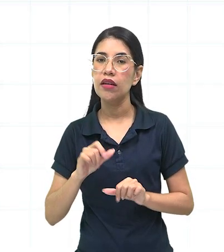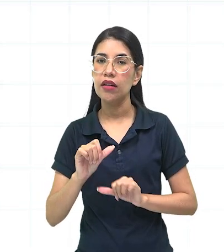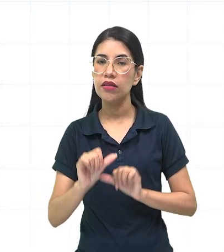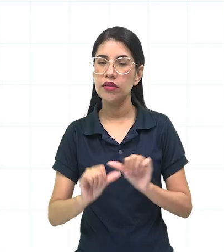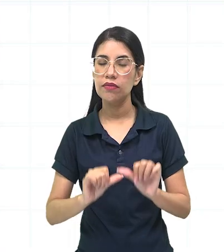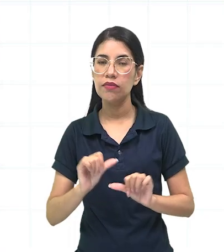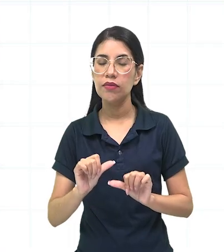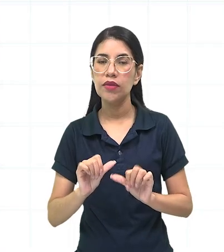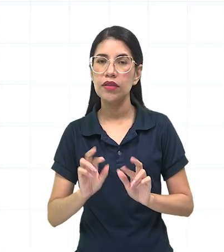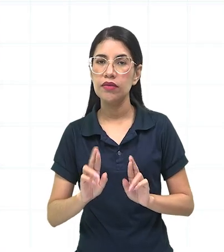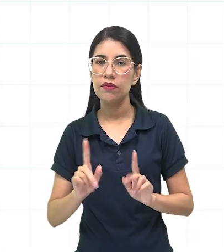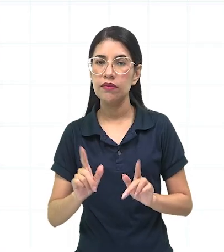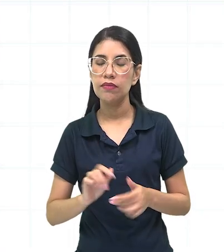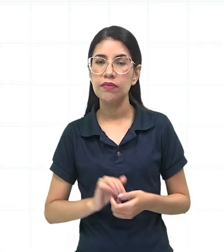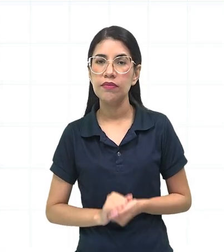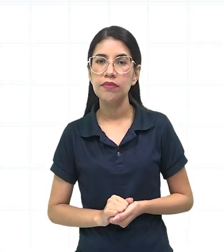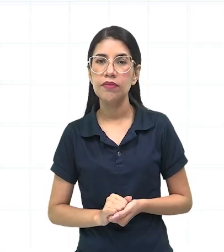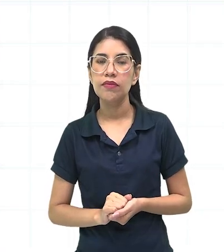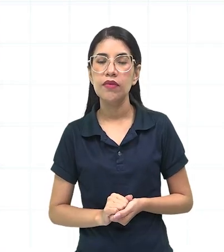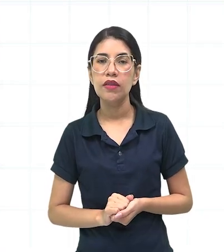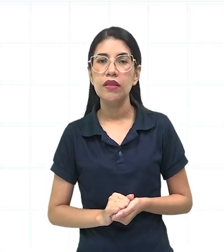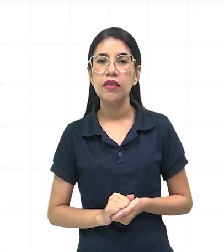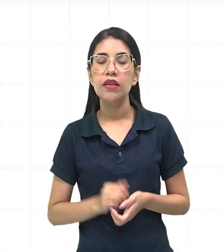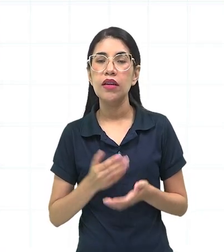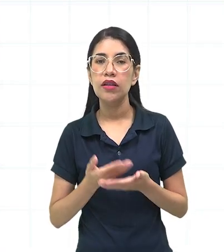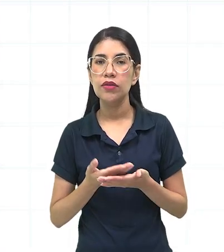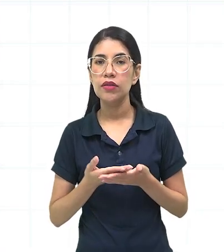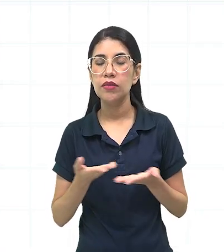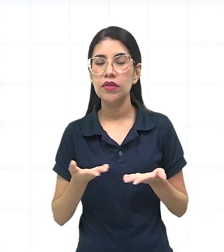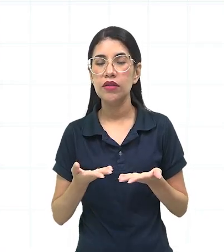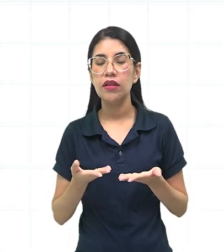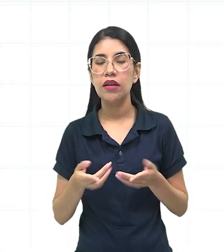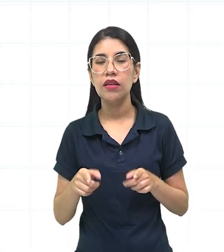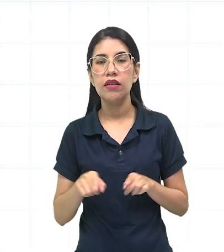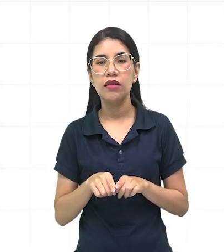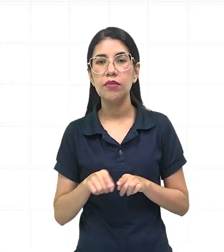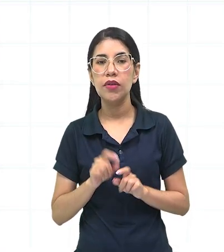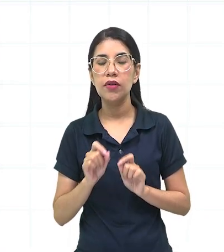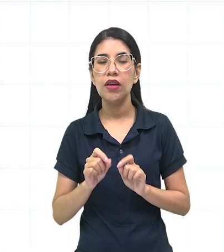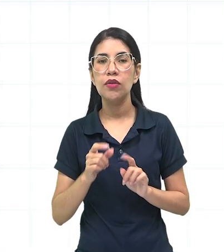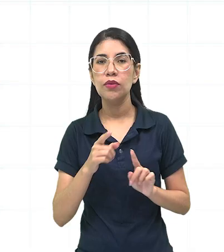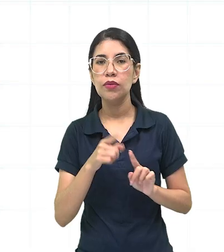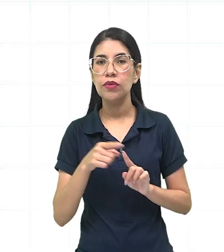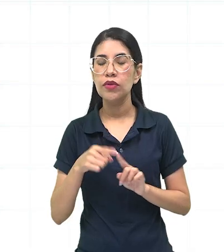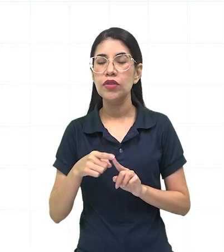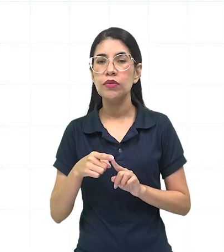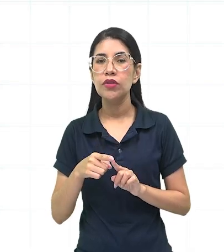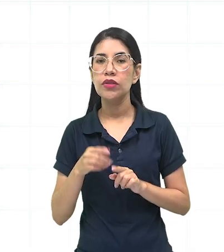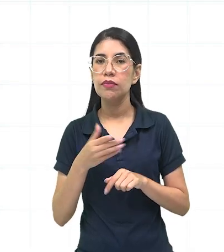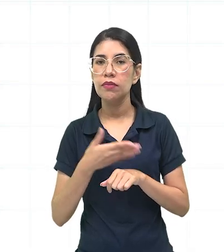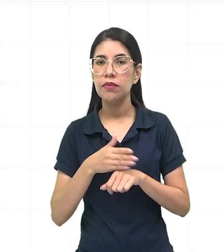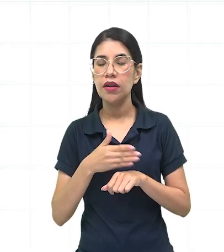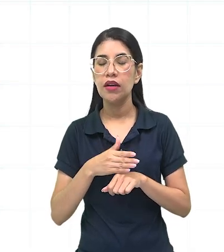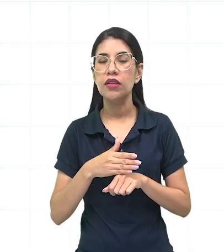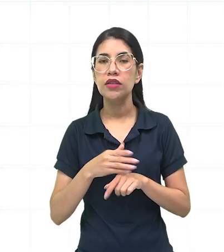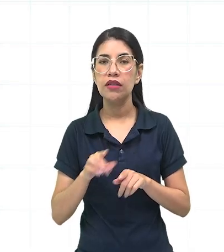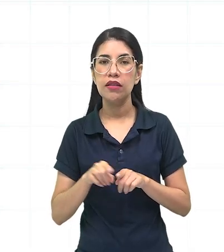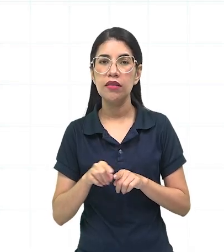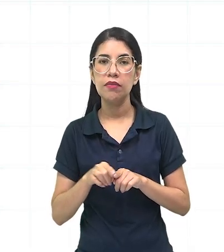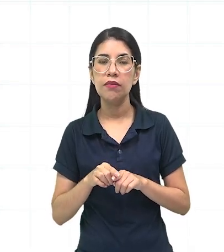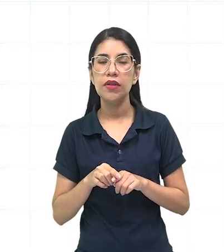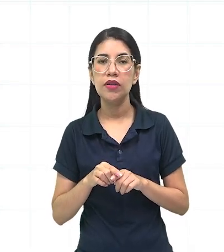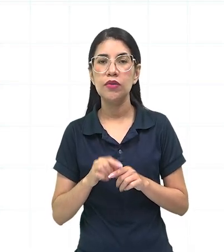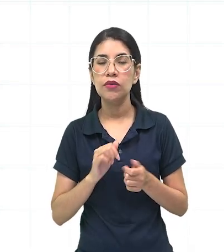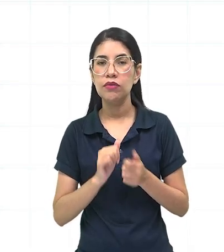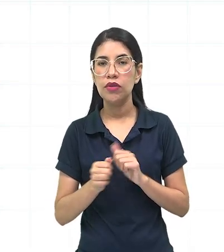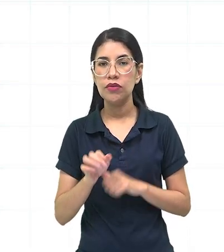nas alturas. Nós conhecemos ao longo dessas aulas também algumas das jogadas comuns, né? Assim como os esportes de modo geral,